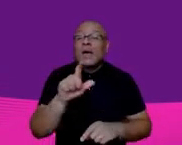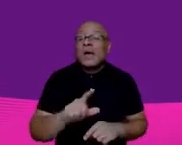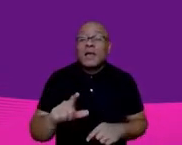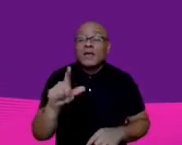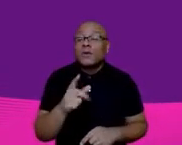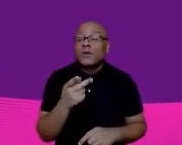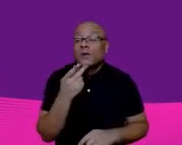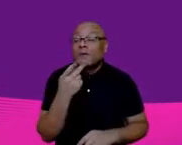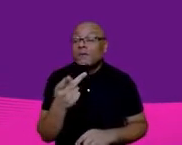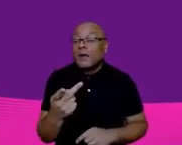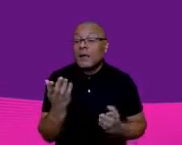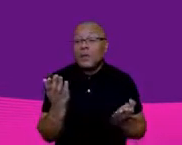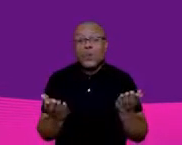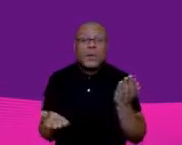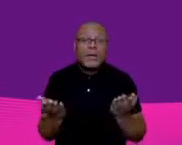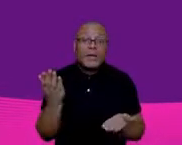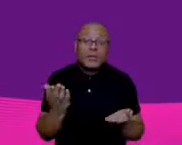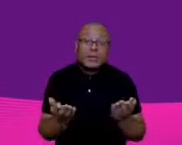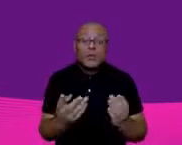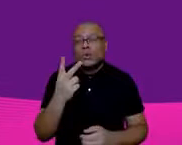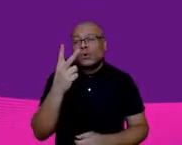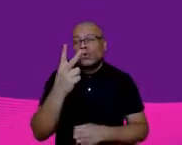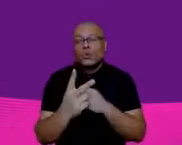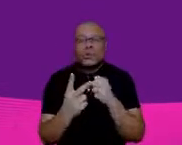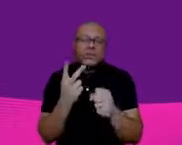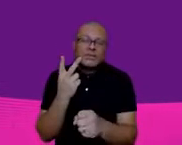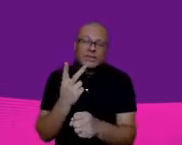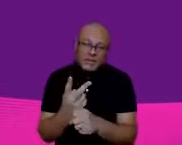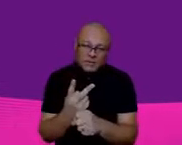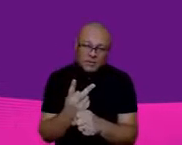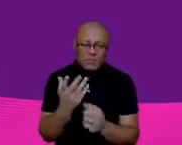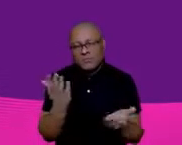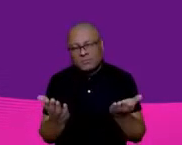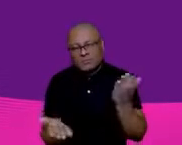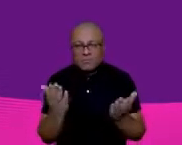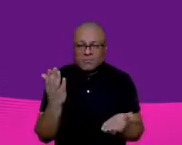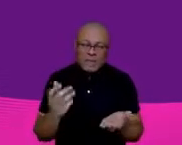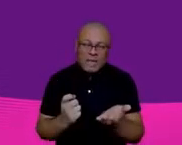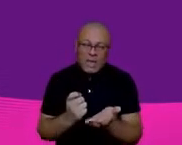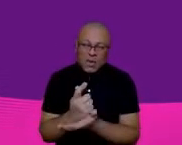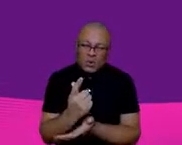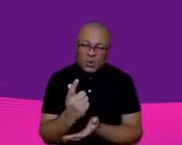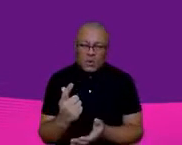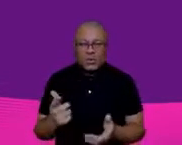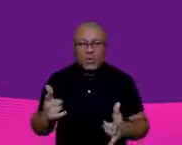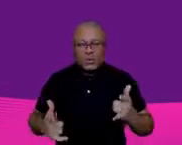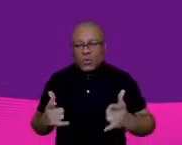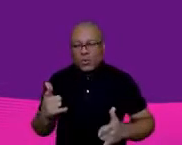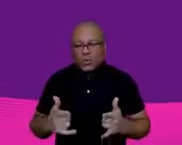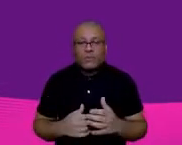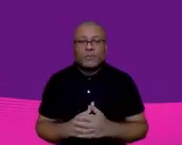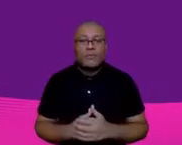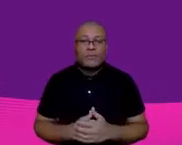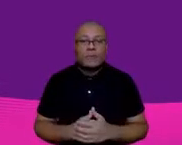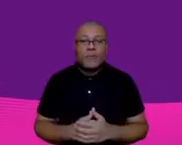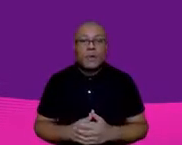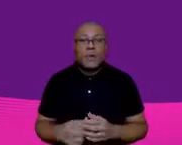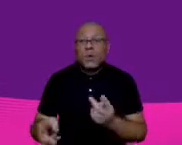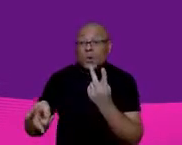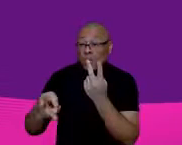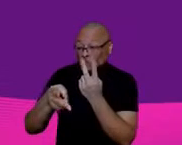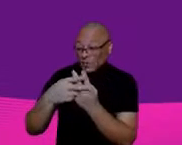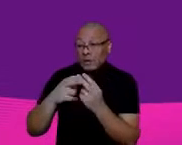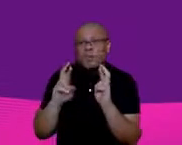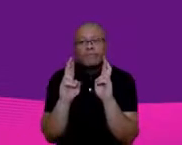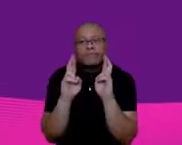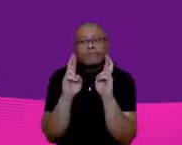equilíbrio ao redor de 2 anos após a compra desse robô. O trauma, ele é totalmente diferente em relação